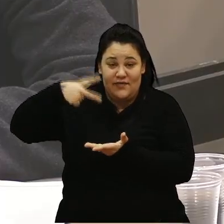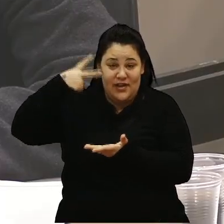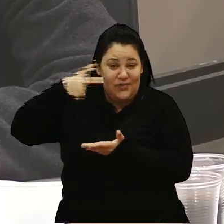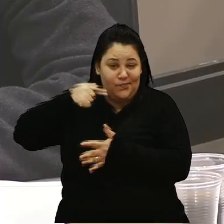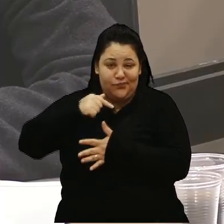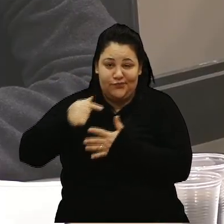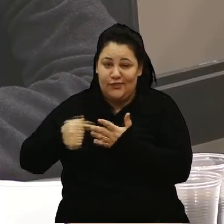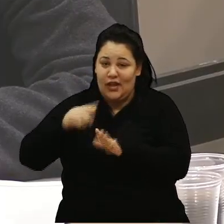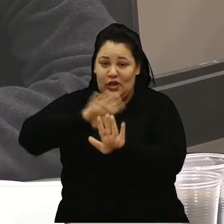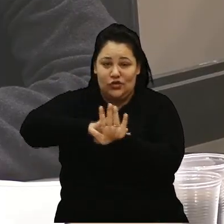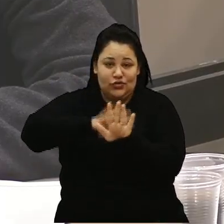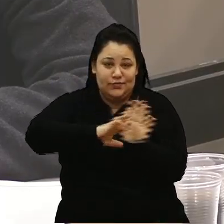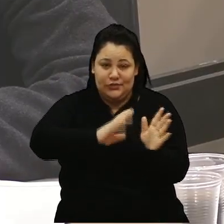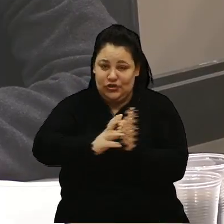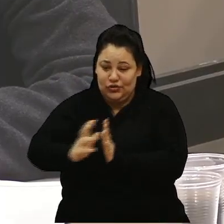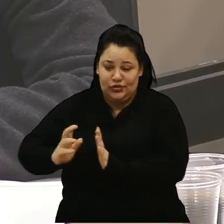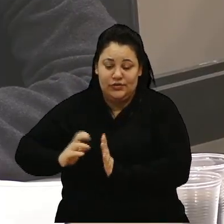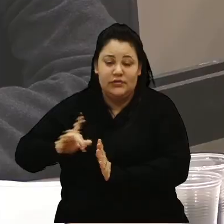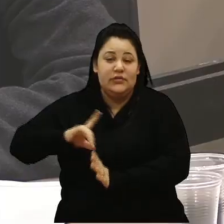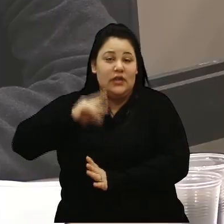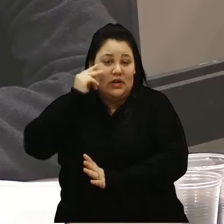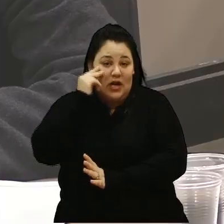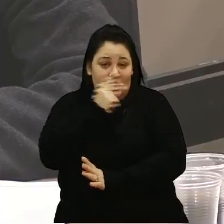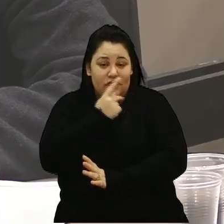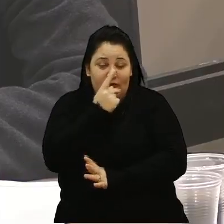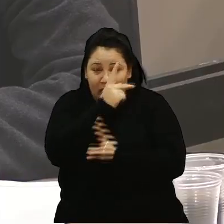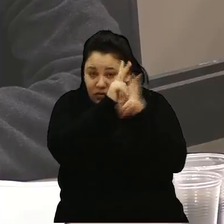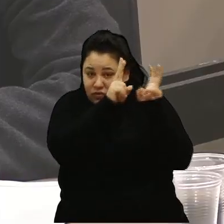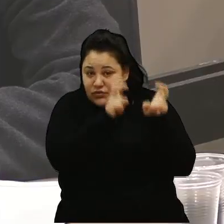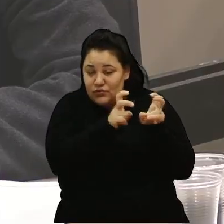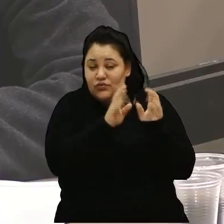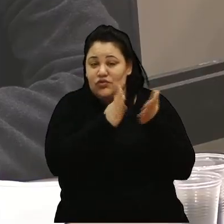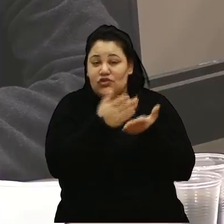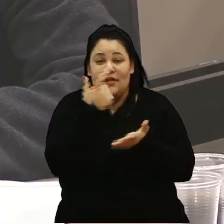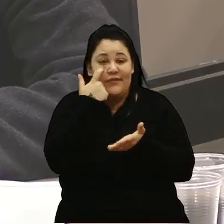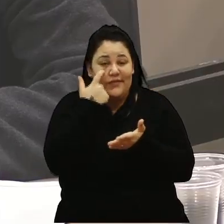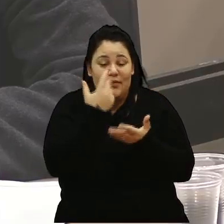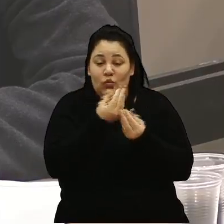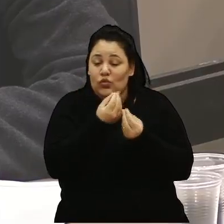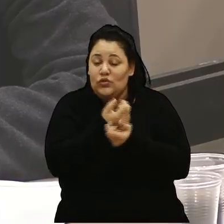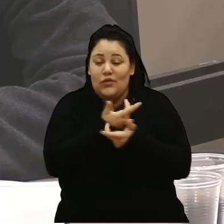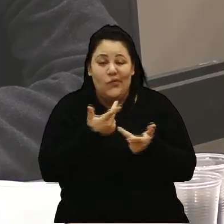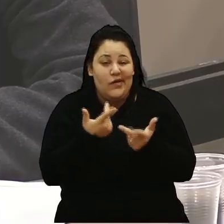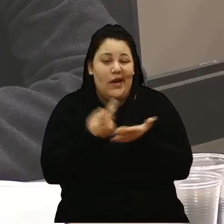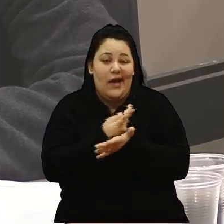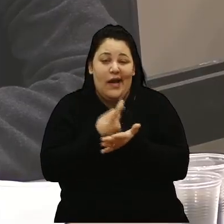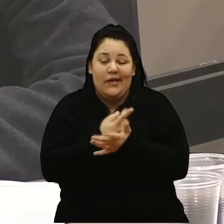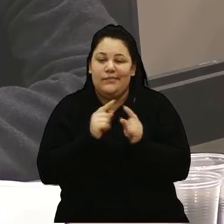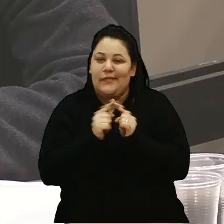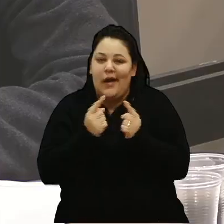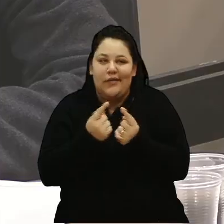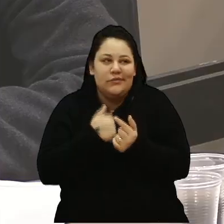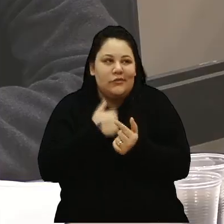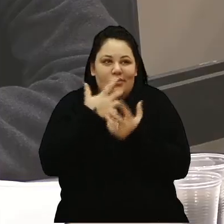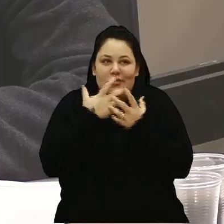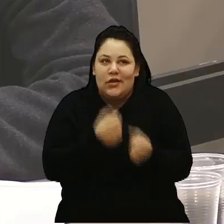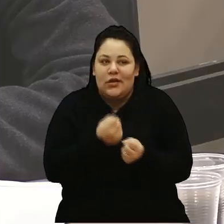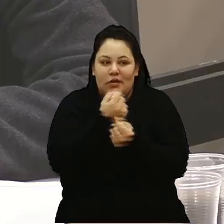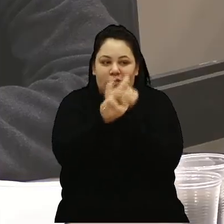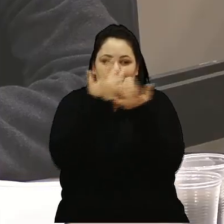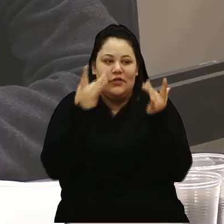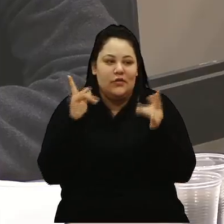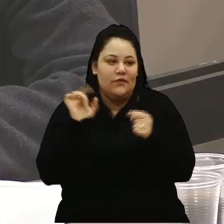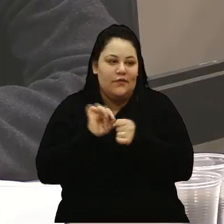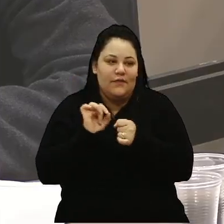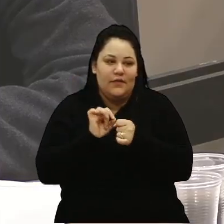né, de todas as bandeiras, aqui tem o Cláudio que fala desse tema, a gente já viu que várias coisas deram errado, mas parece que a SEMA não faz uma reunião, não nos chama lá para